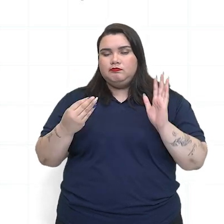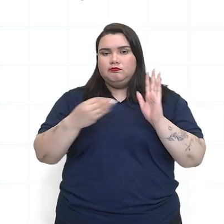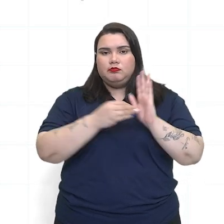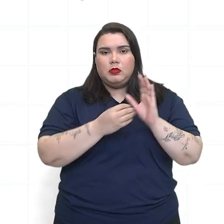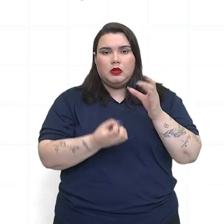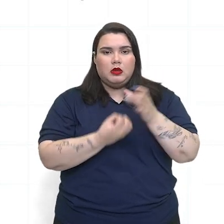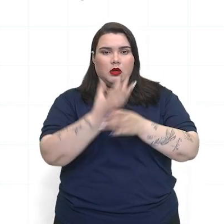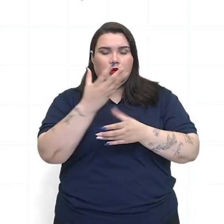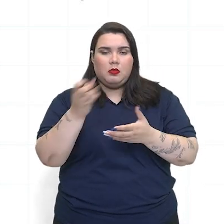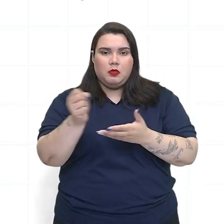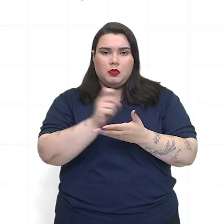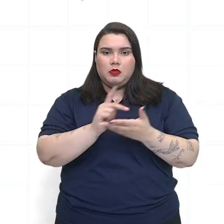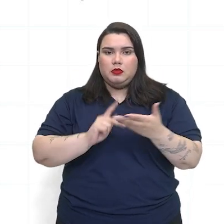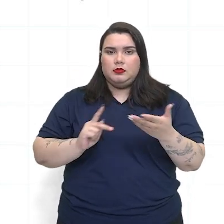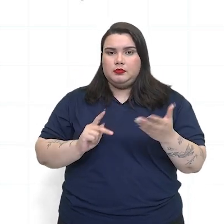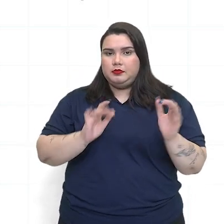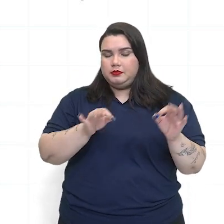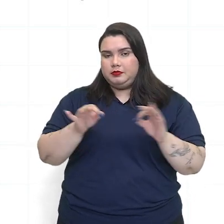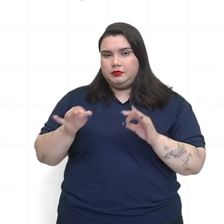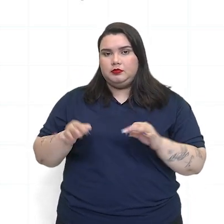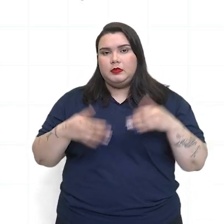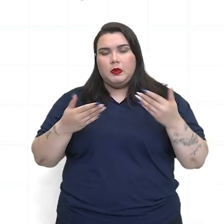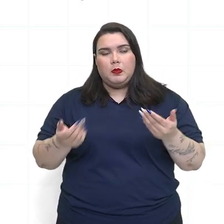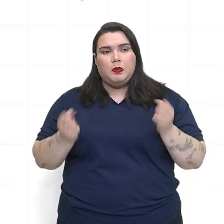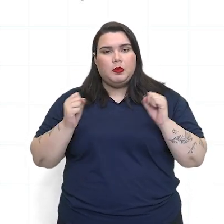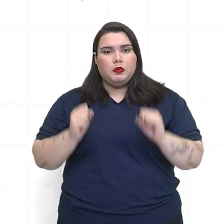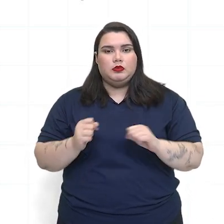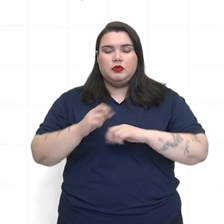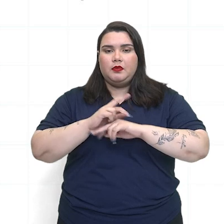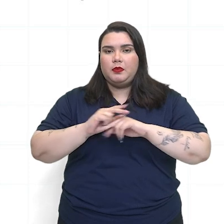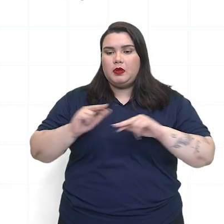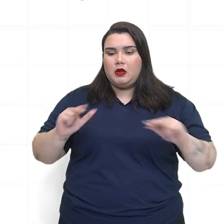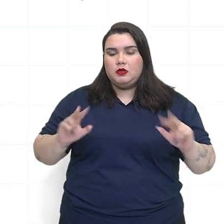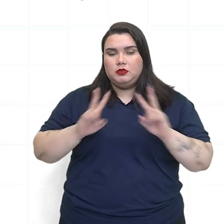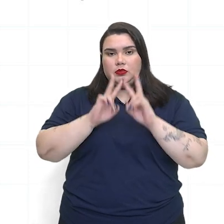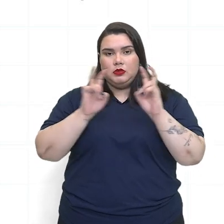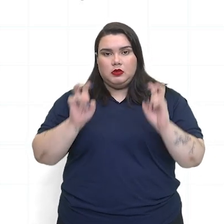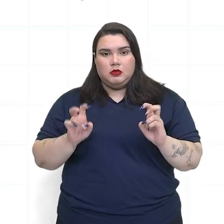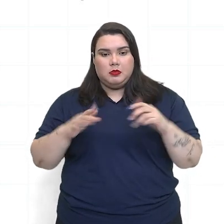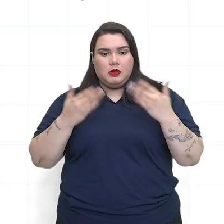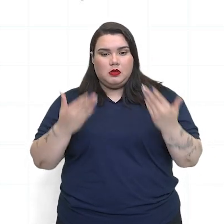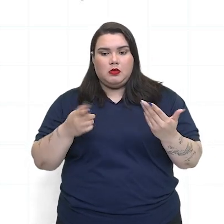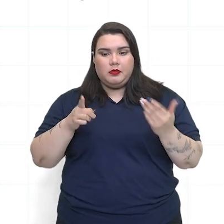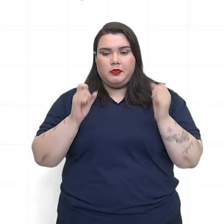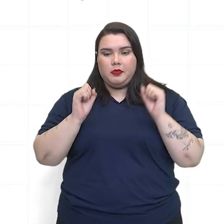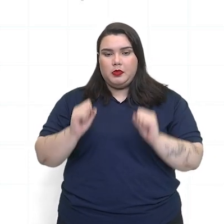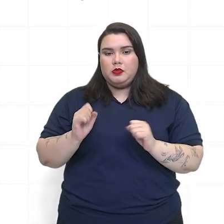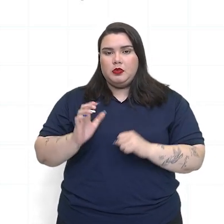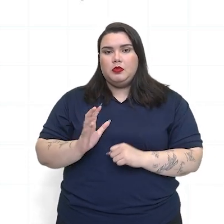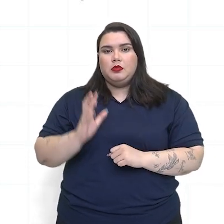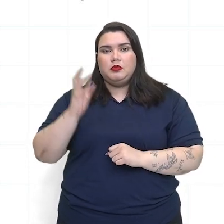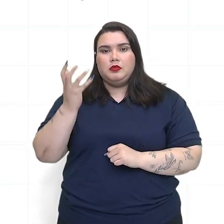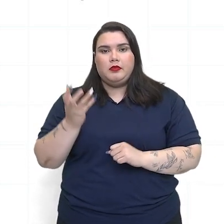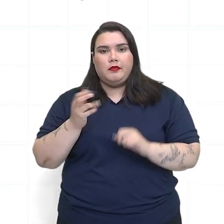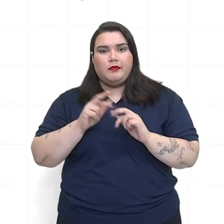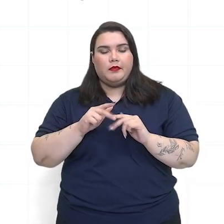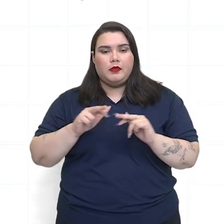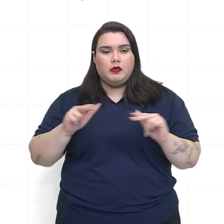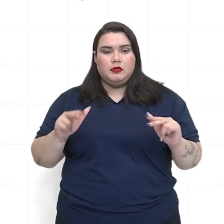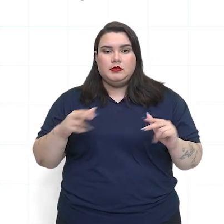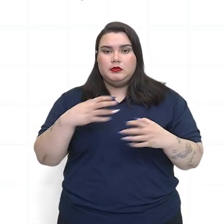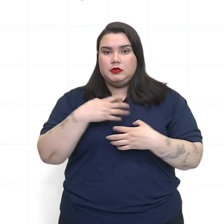propôs a escrever uma poesia. Então, ela pode ter vários temas. E que essa poesia ela pode provocar